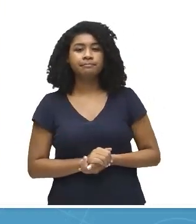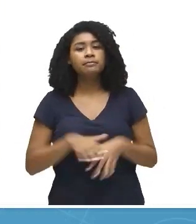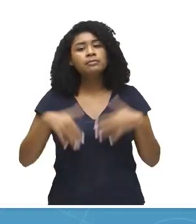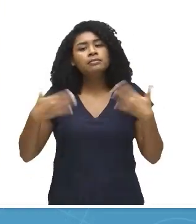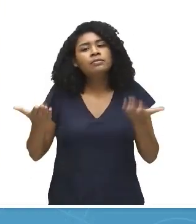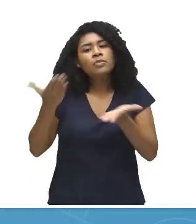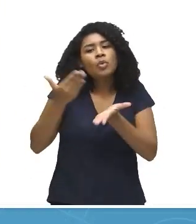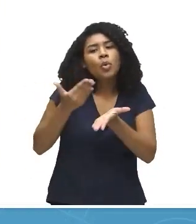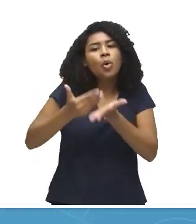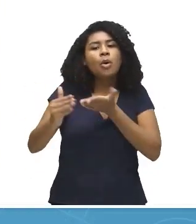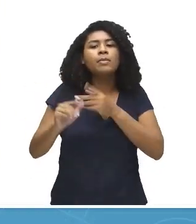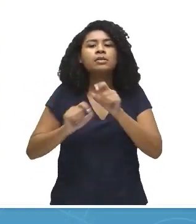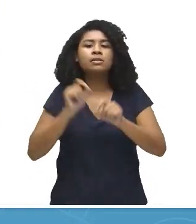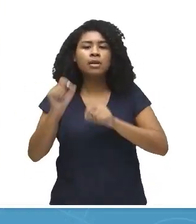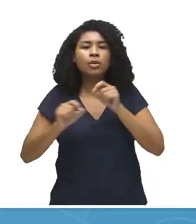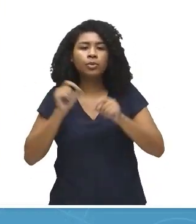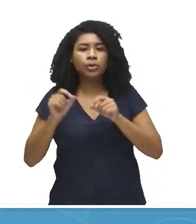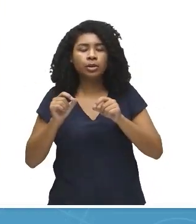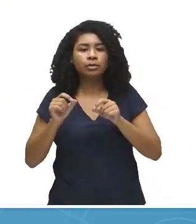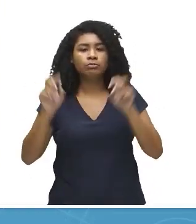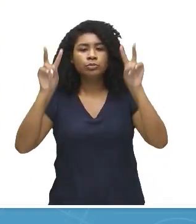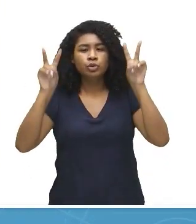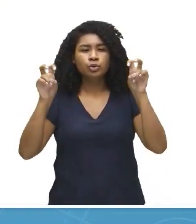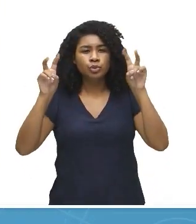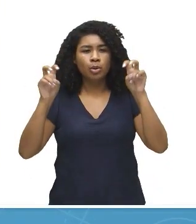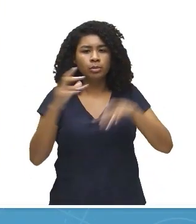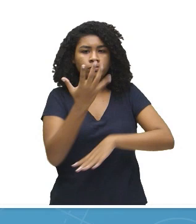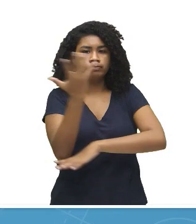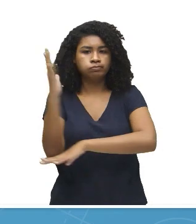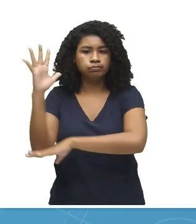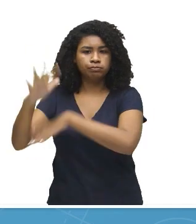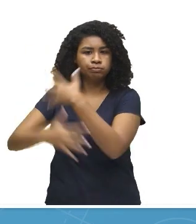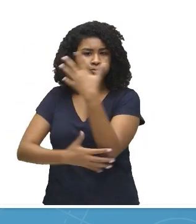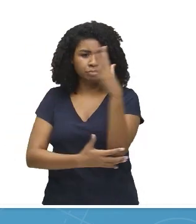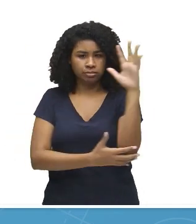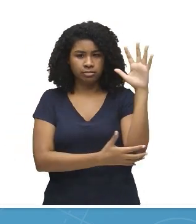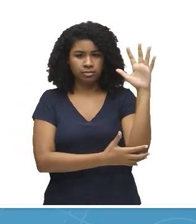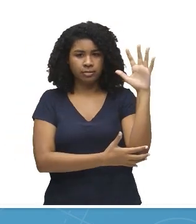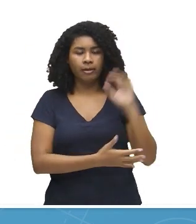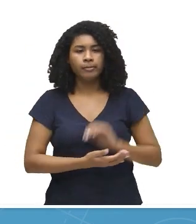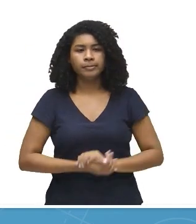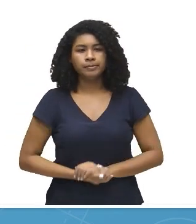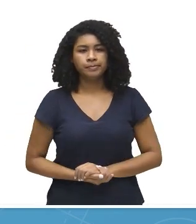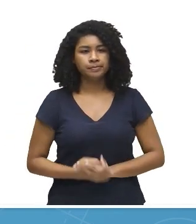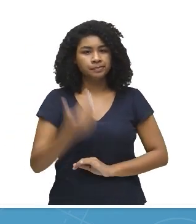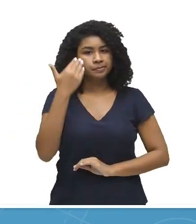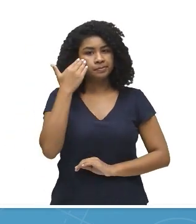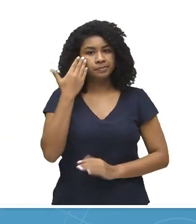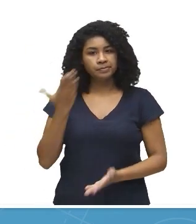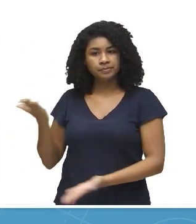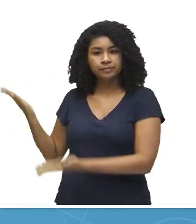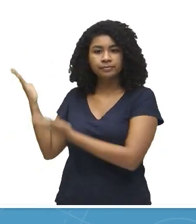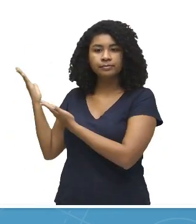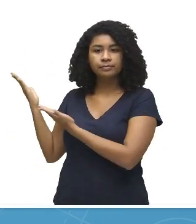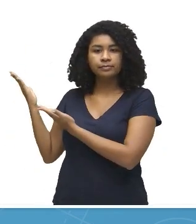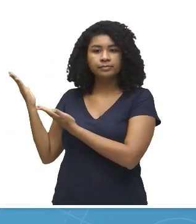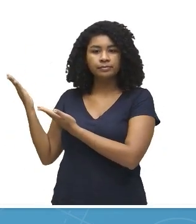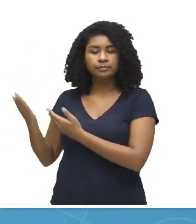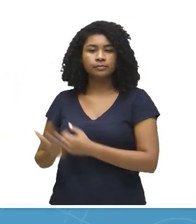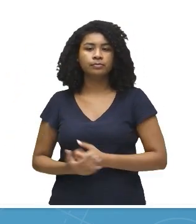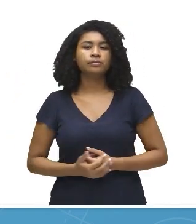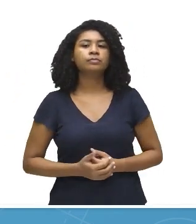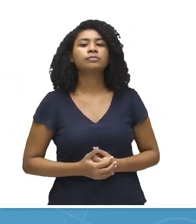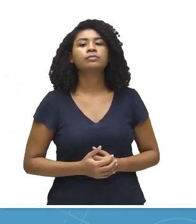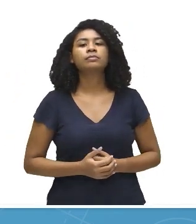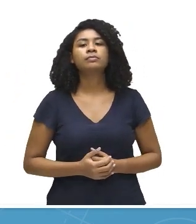o conceito de meio ambiente. Aí nós temos o conceito de meio ambiente,